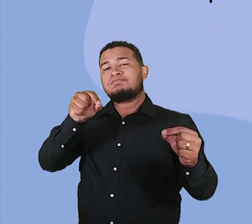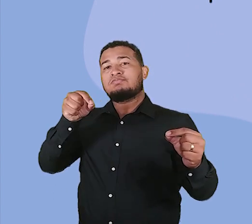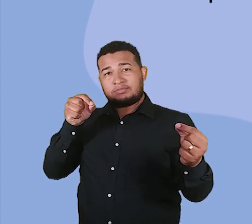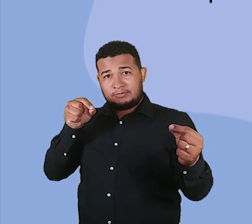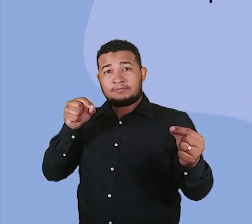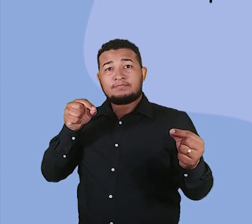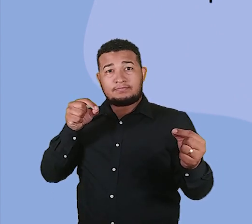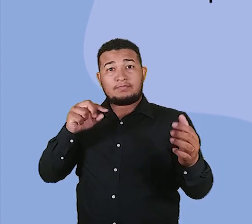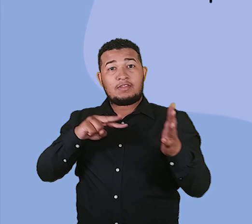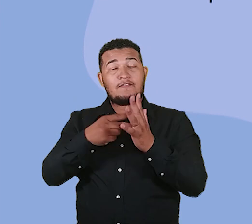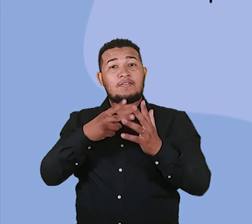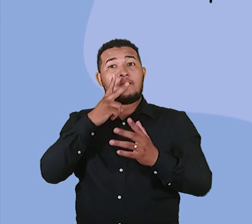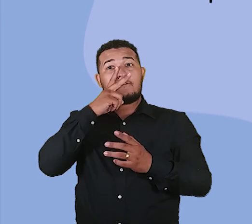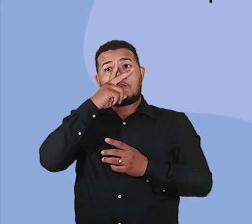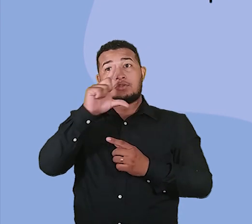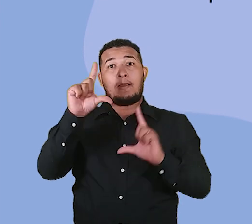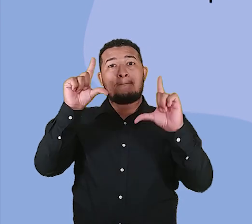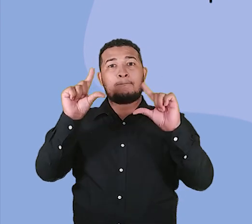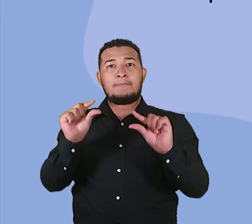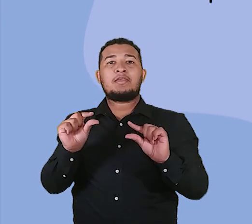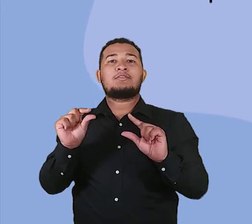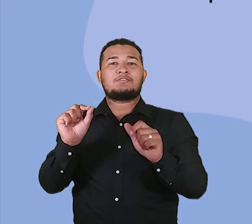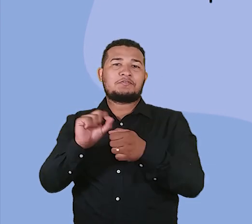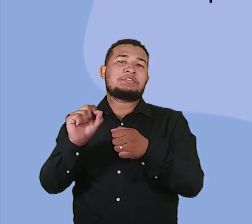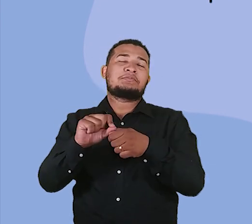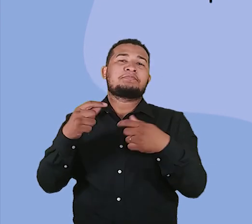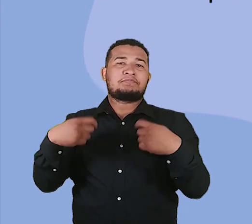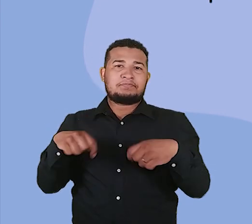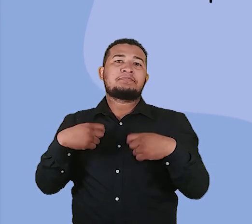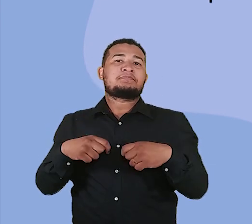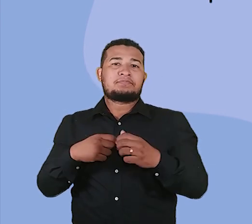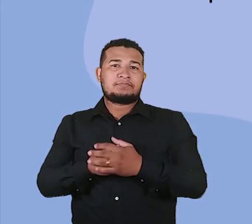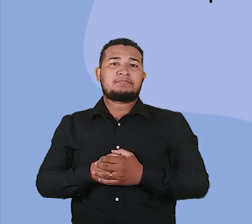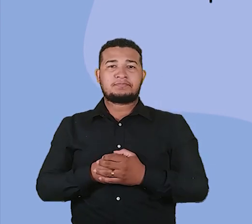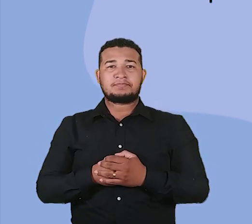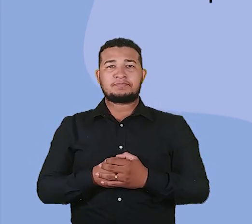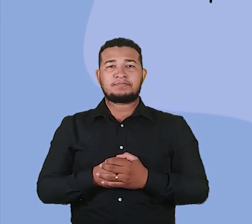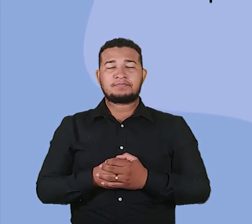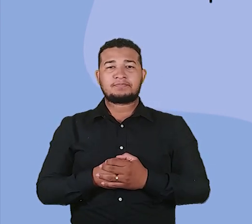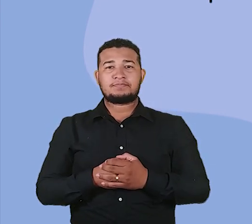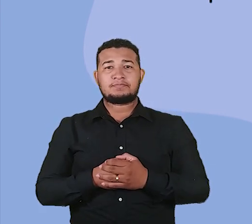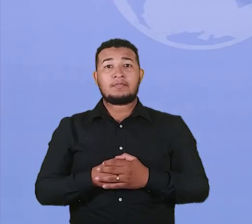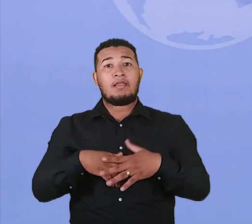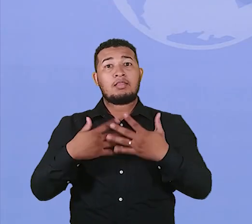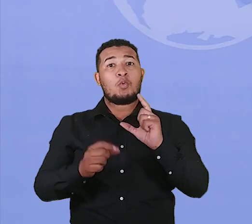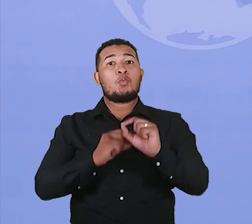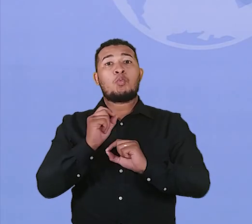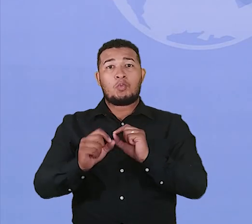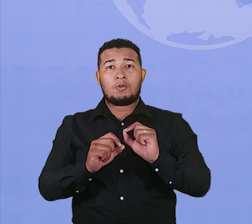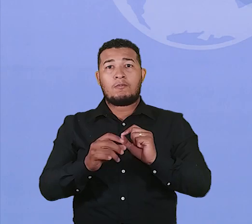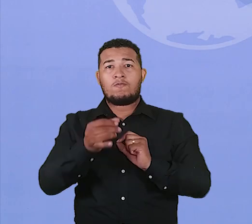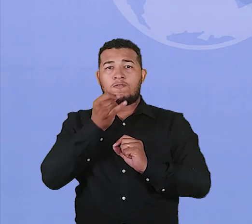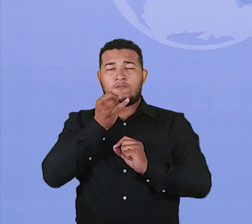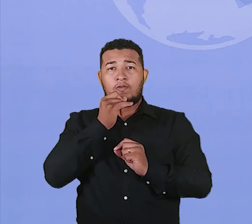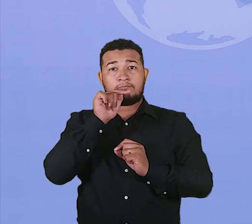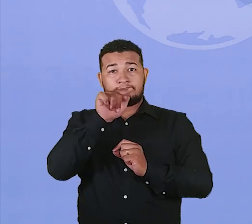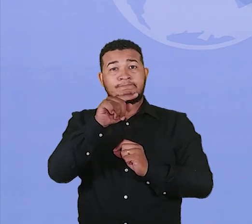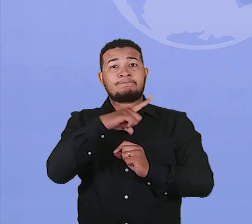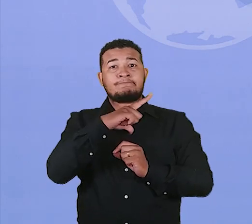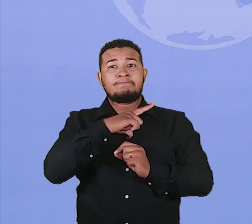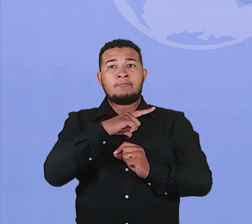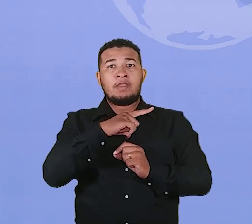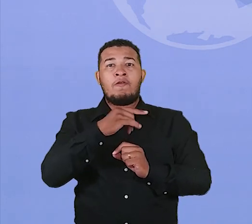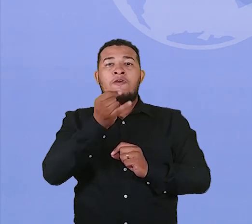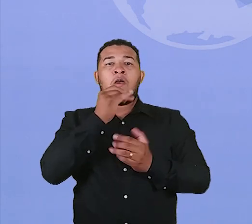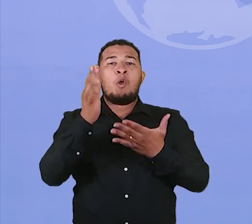é tiver né é menos força precisa fazer para realizar o mesmo trabalho então aqui